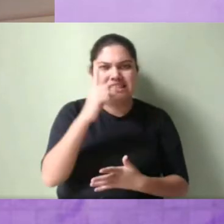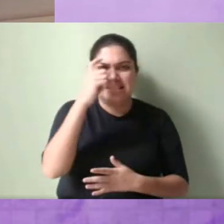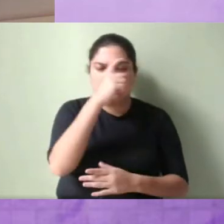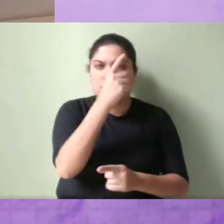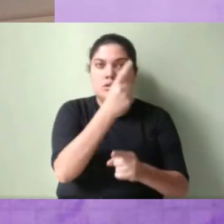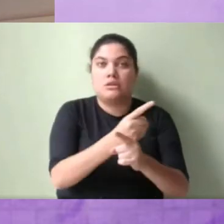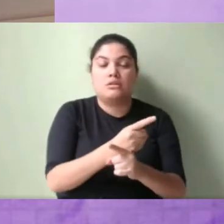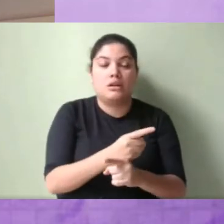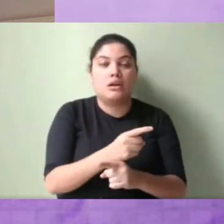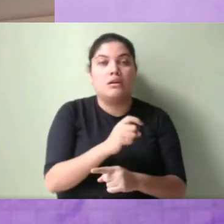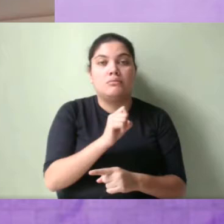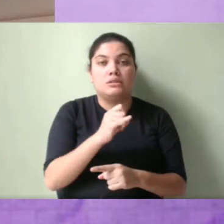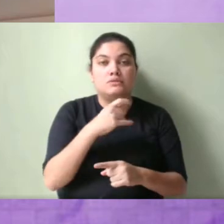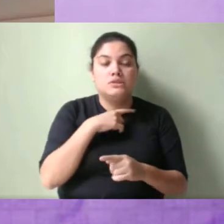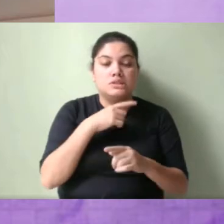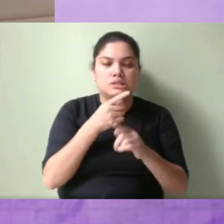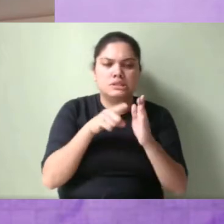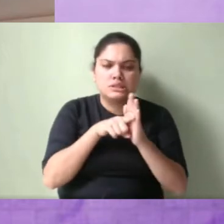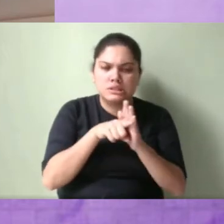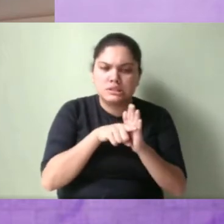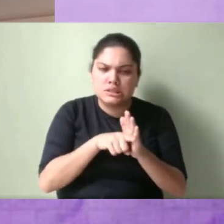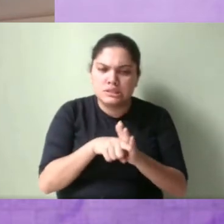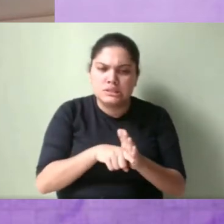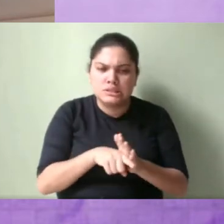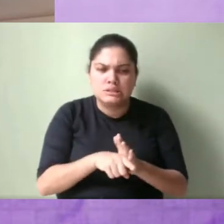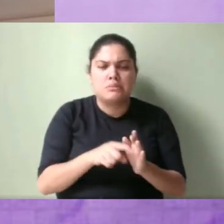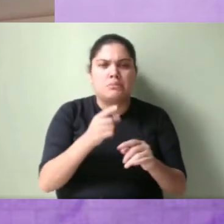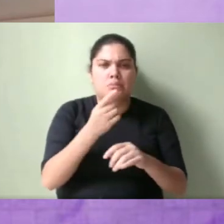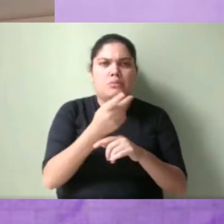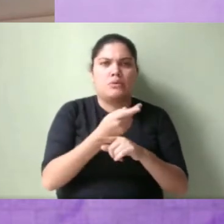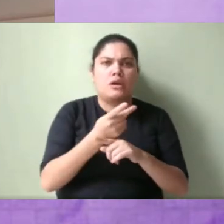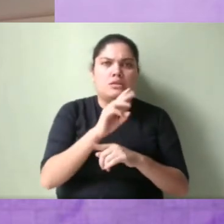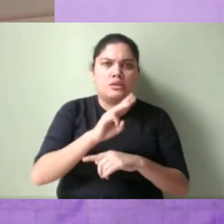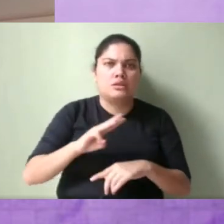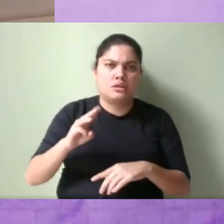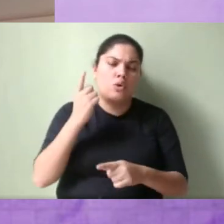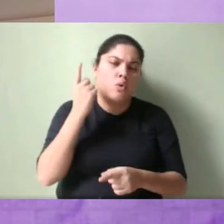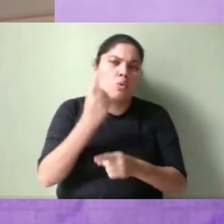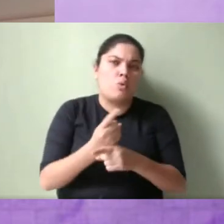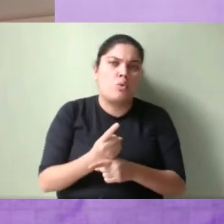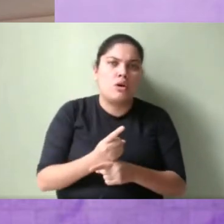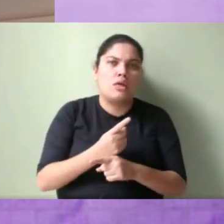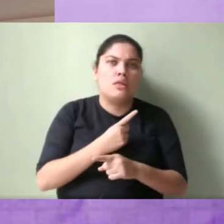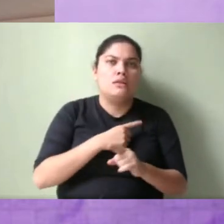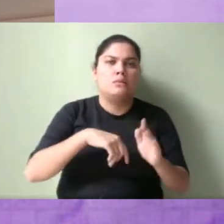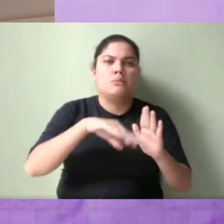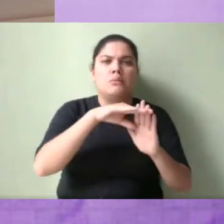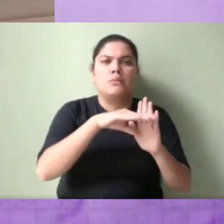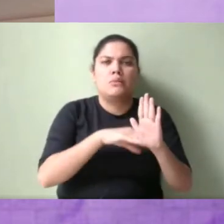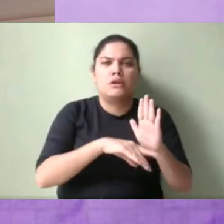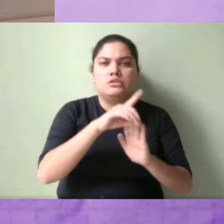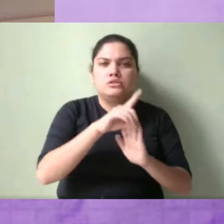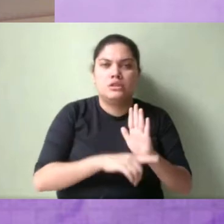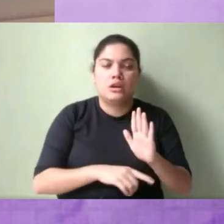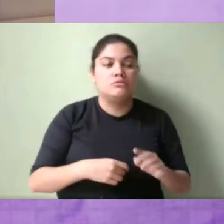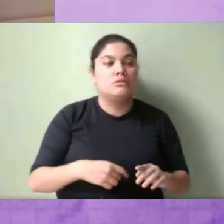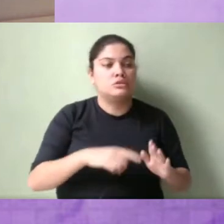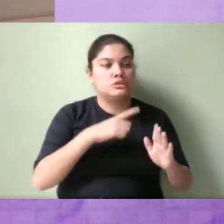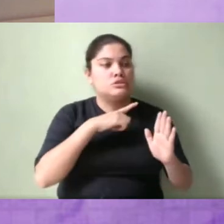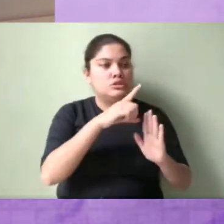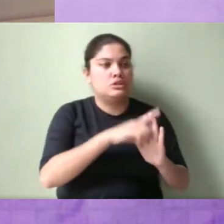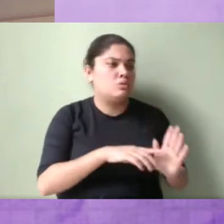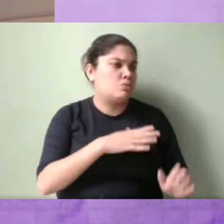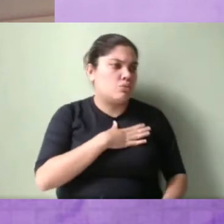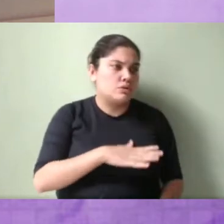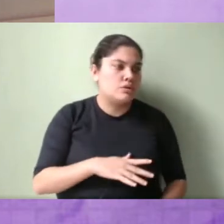que literalmente se chama Quando Digo Não, Me Sinto Culpado. Esse é o nome do livro. Ele é muito difícil de achar, mas se você fuçar no